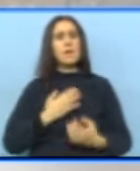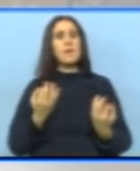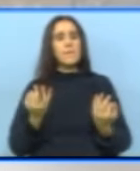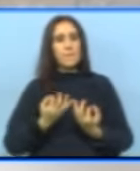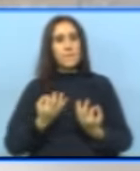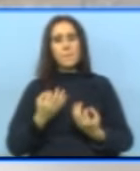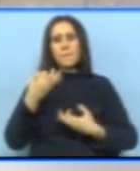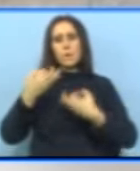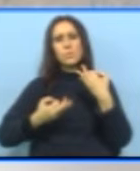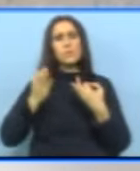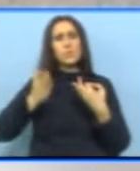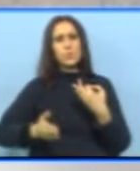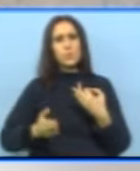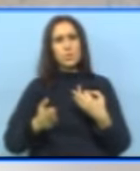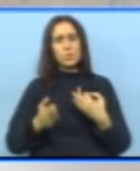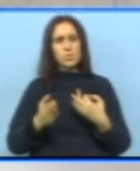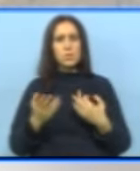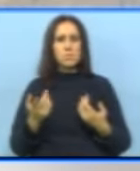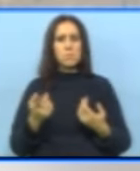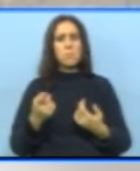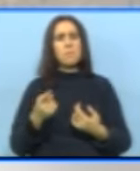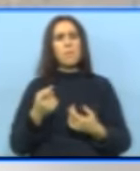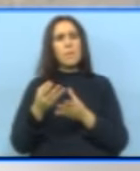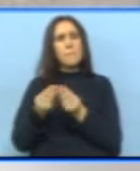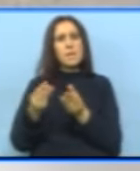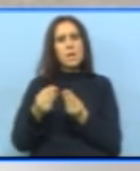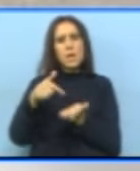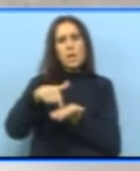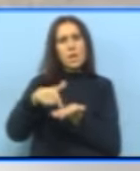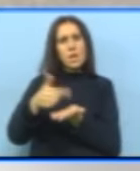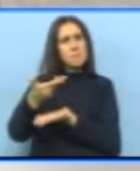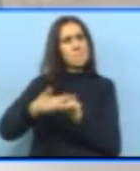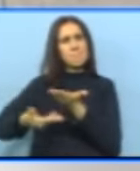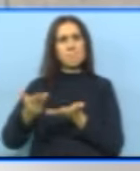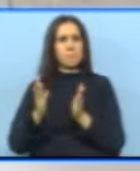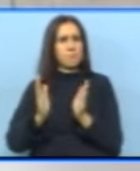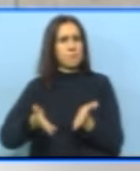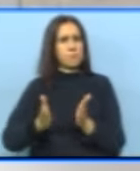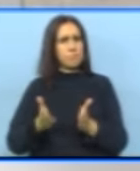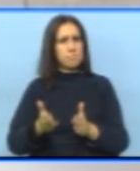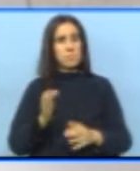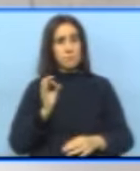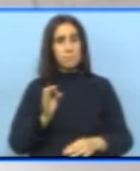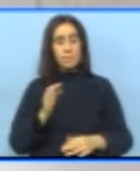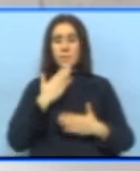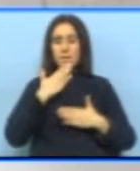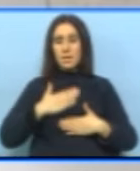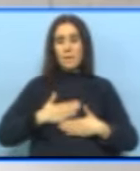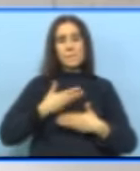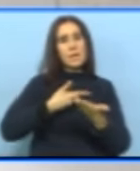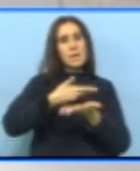que a justiça possa ser reposta de forma material, e aquilo que verdadeiramente repõe a nossa